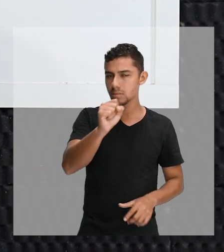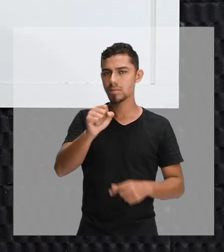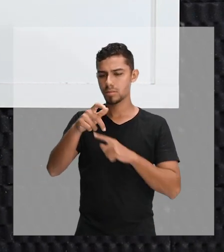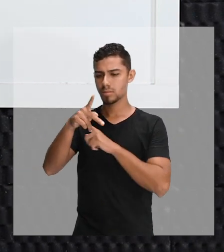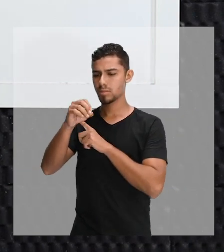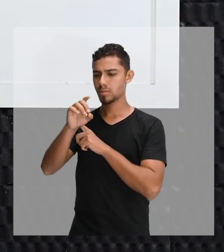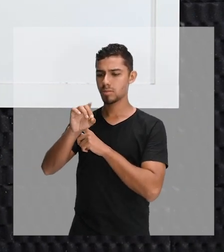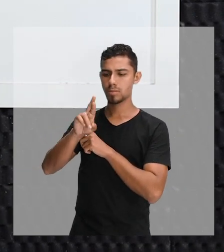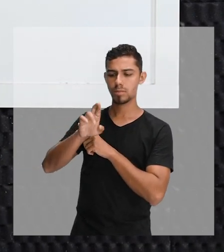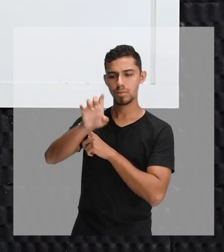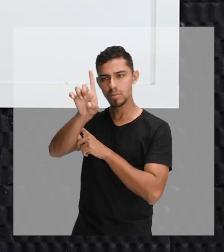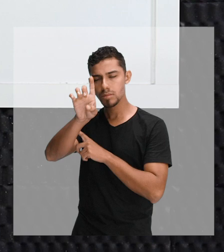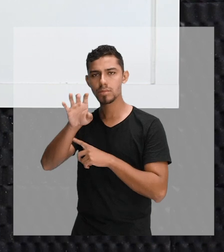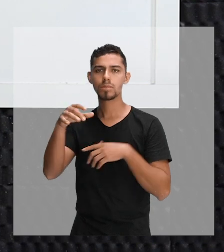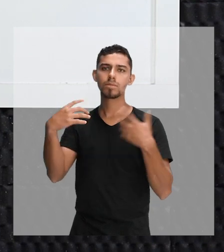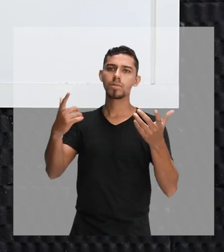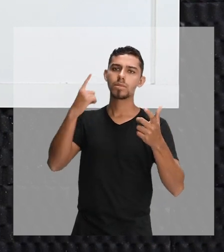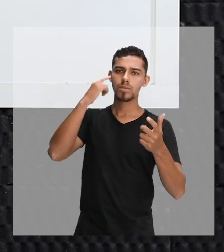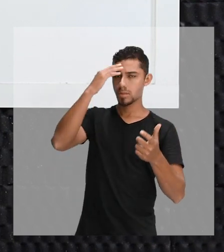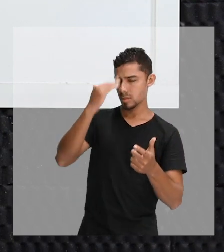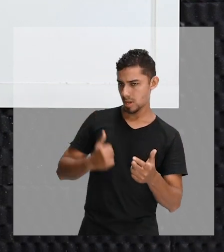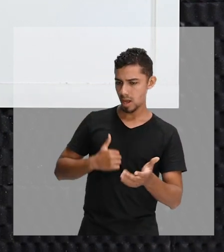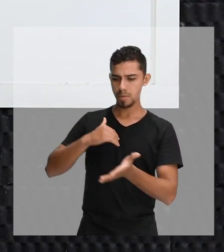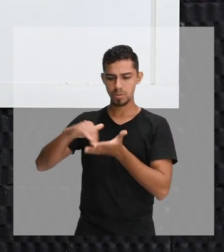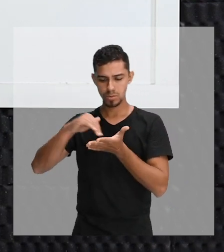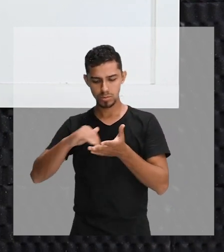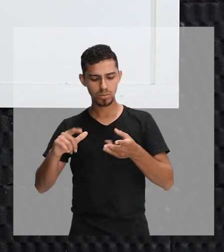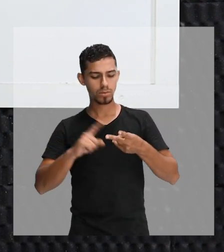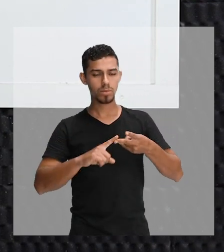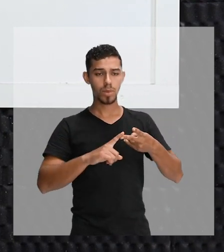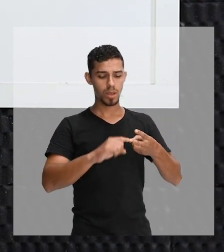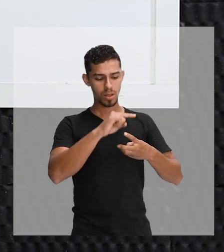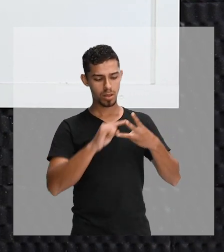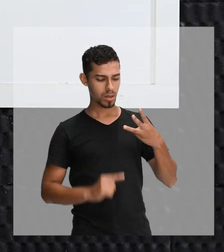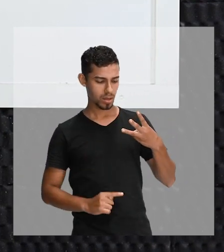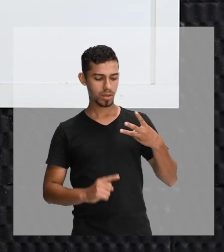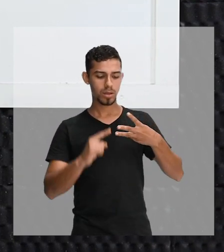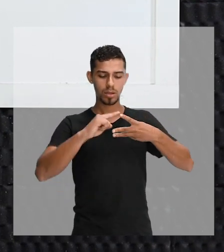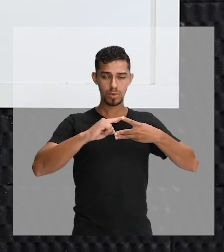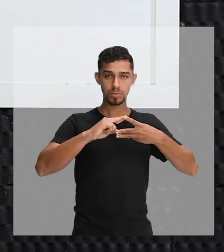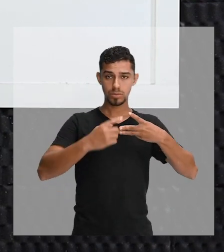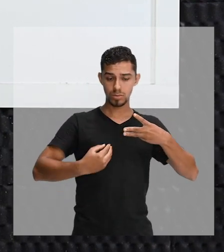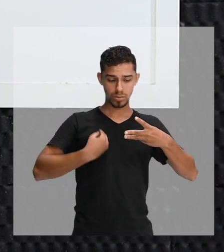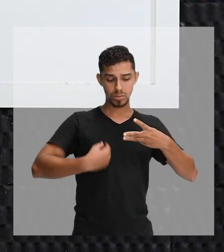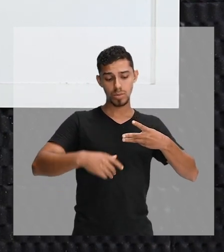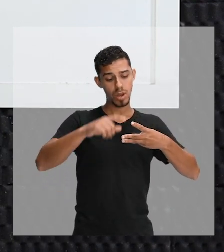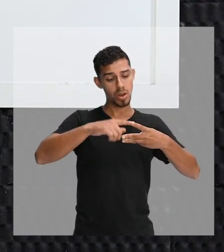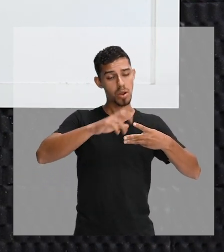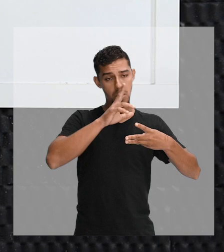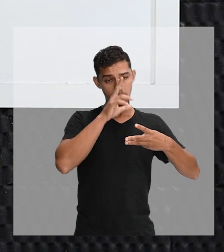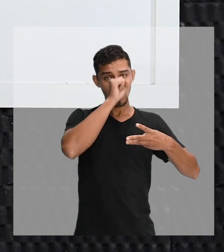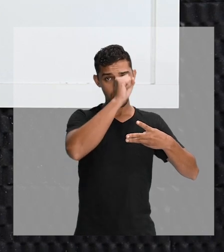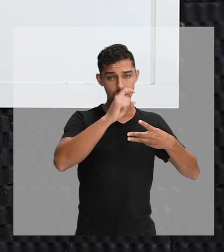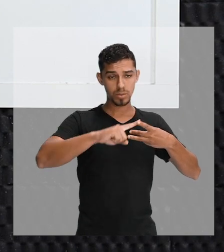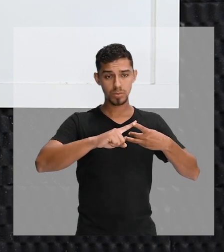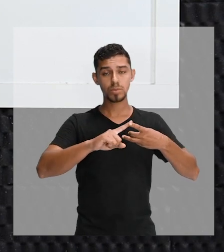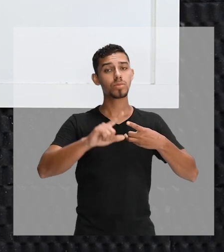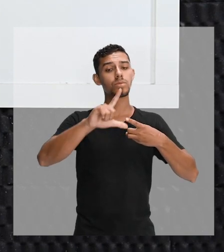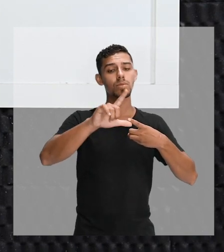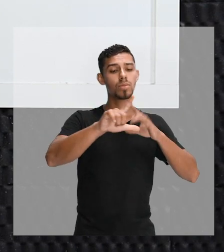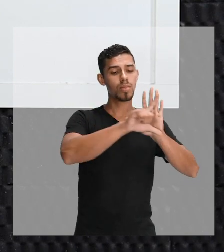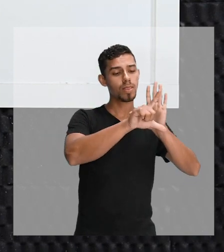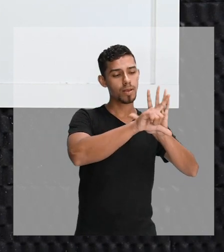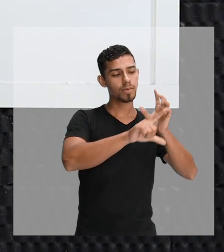tarde. Você sabe que tem o executivo, legislativo e o judiciário. Então, nós temos o legislativo e o executivo que estão